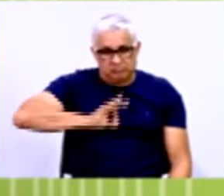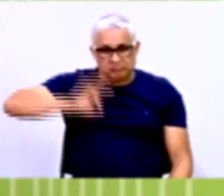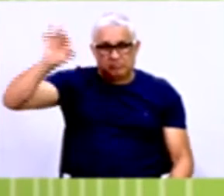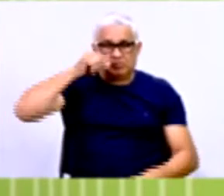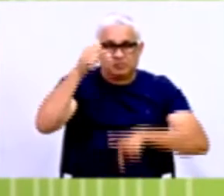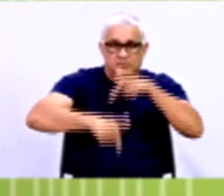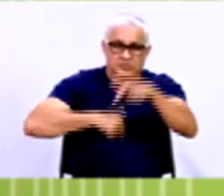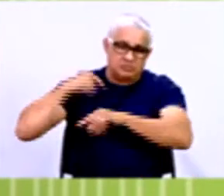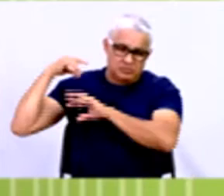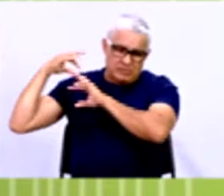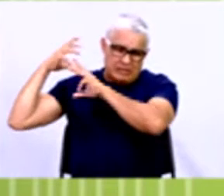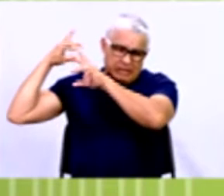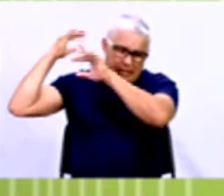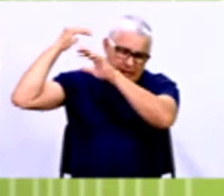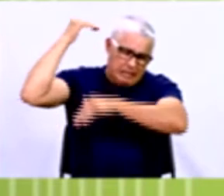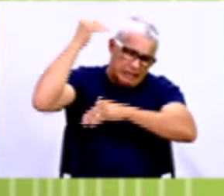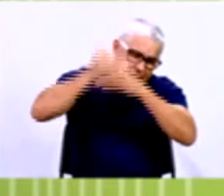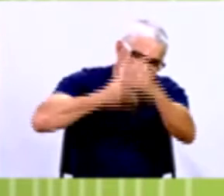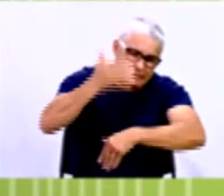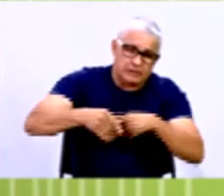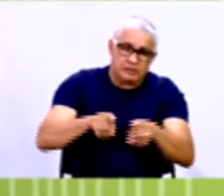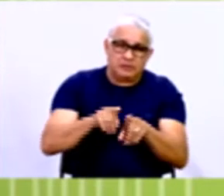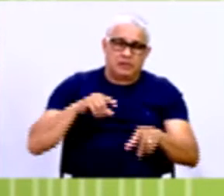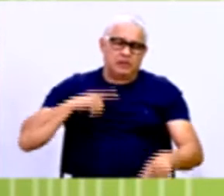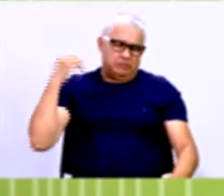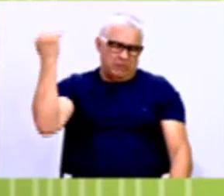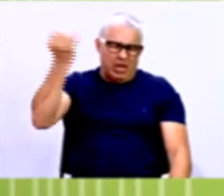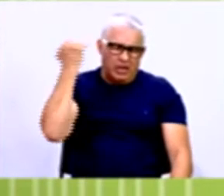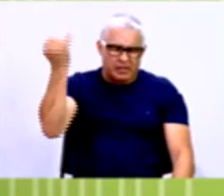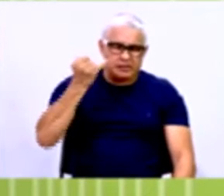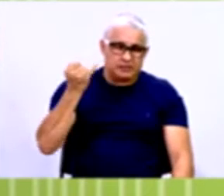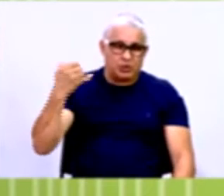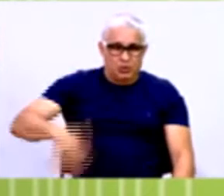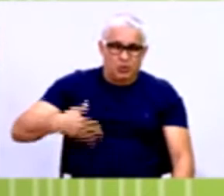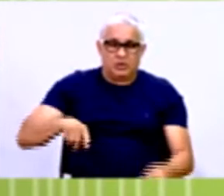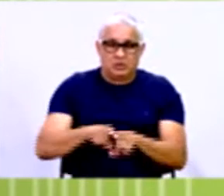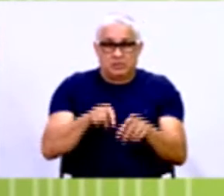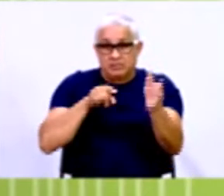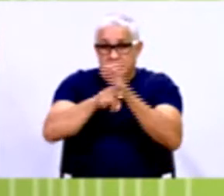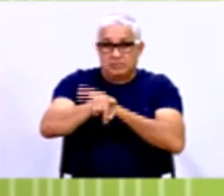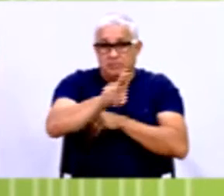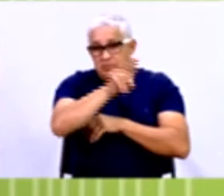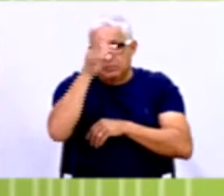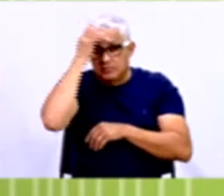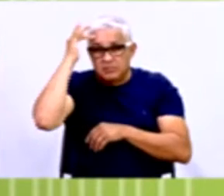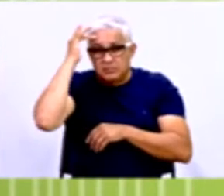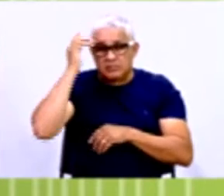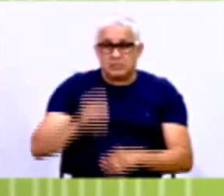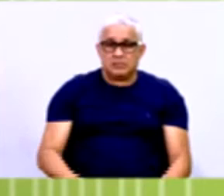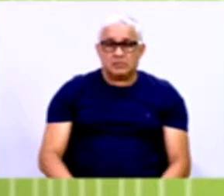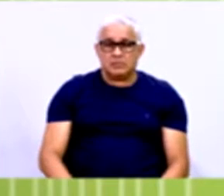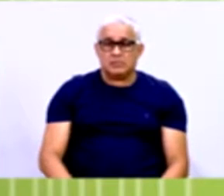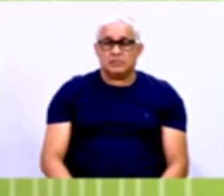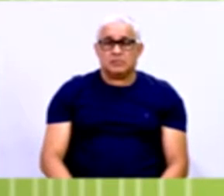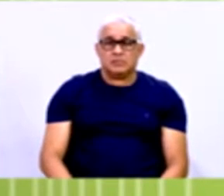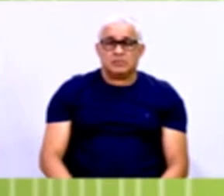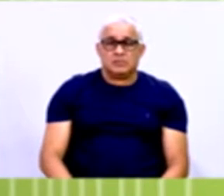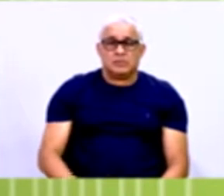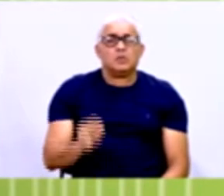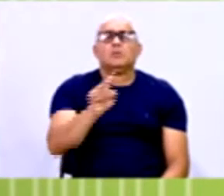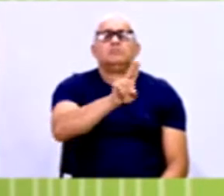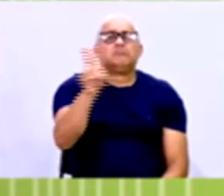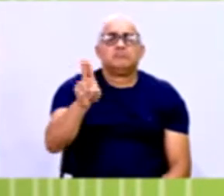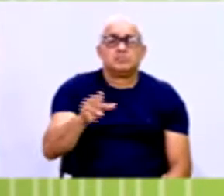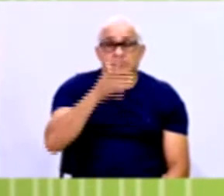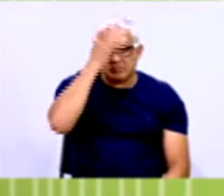do tempo, ele tem uma importância muito grande. Às vezes eu chego assim para perguntar o nome de alguém, perguntar a primeira coisa que a gente fala, qual é o seu nome? A